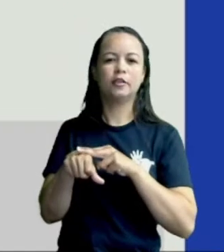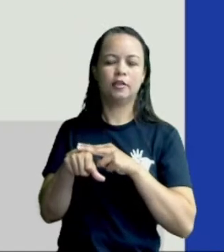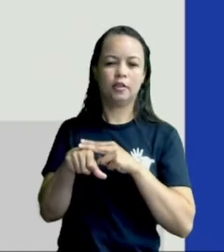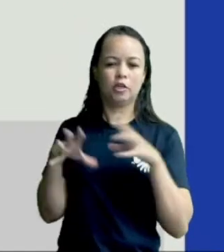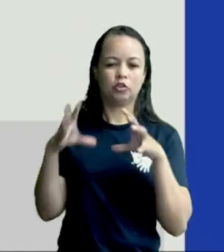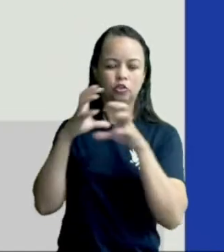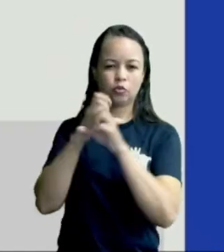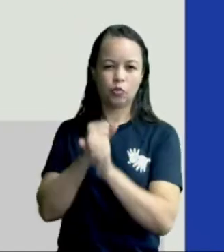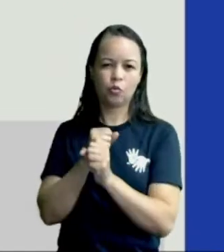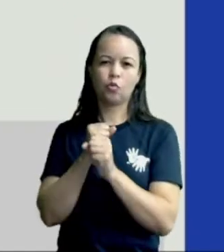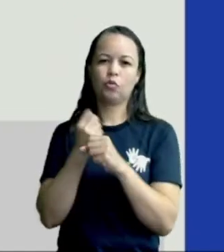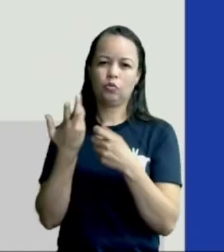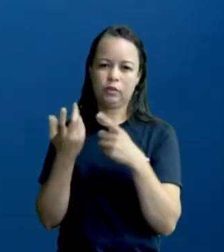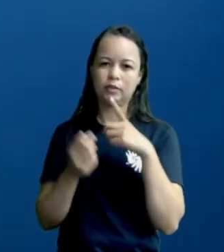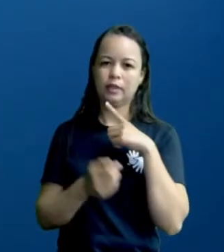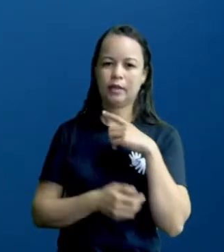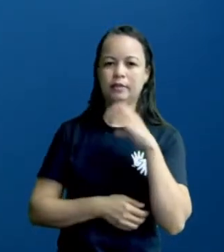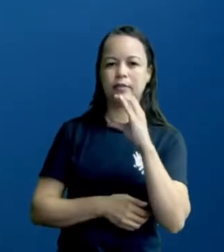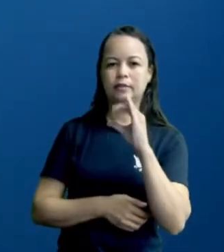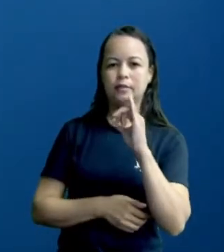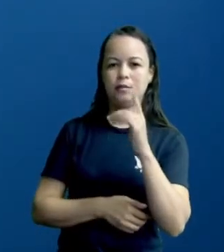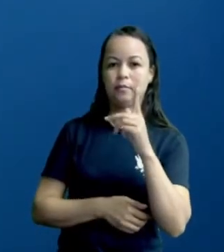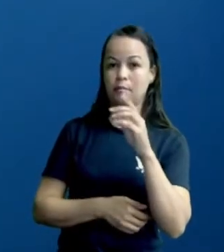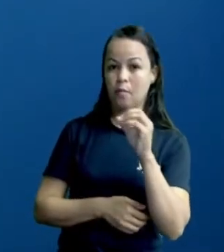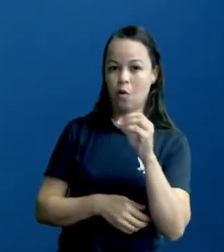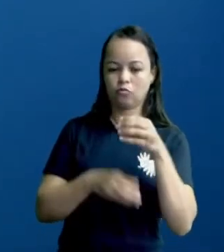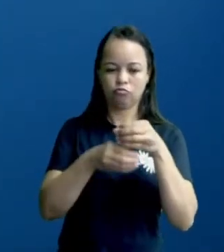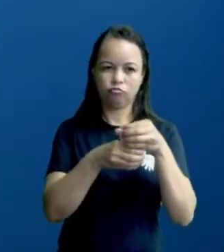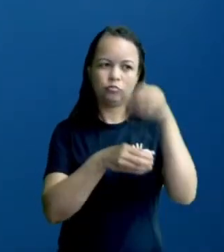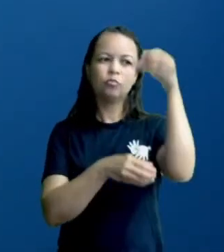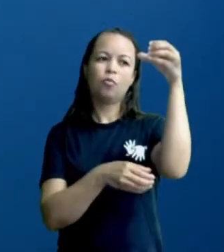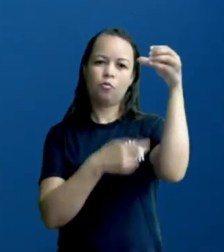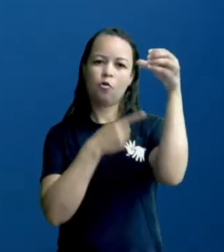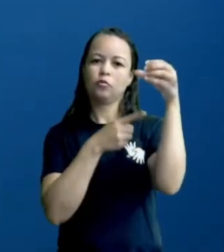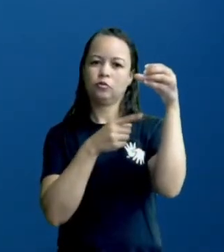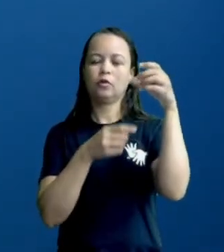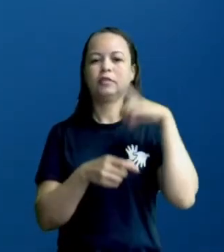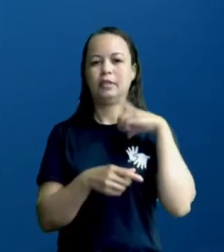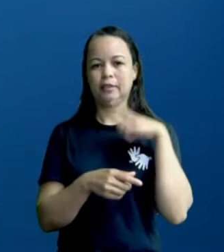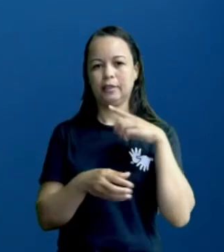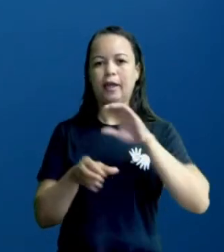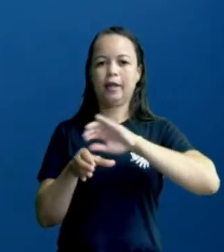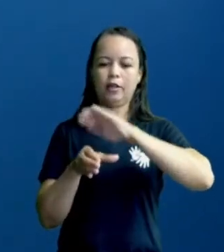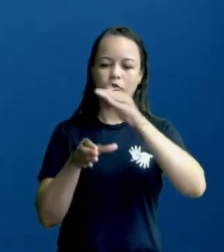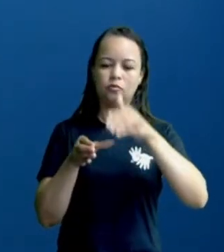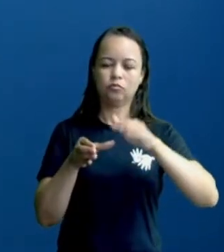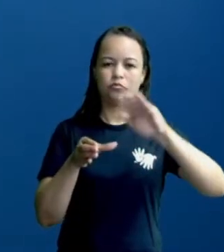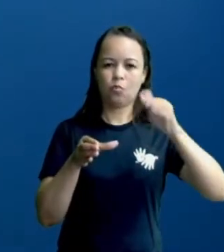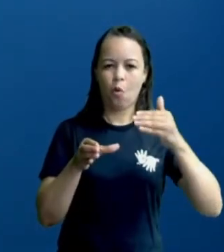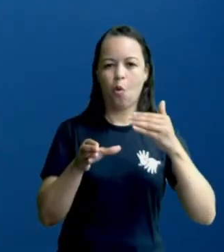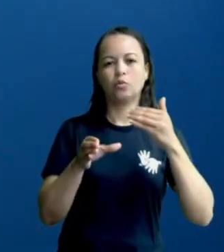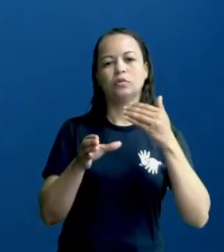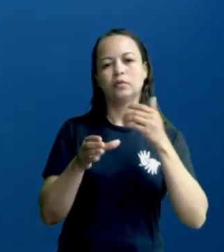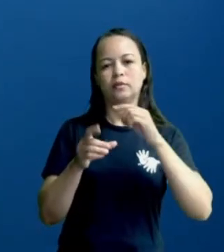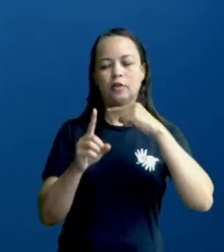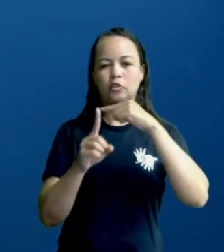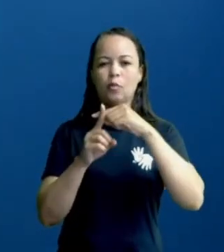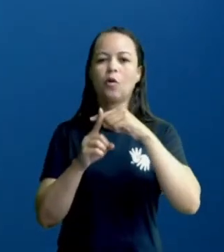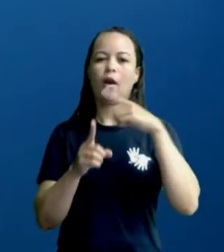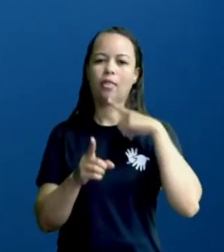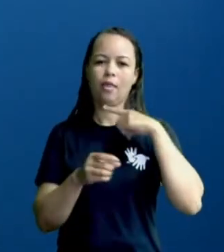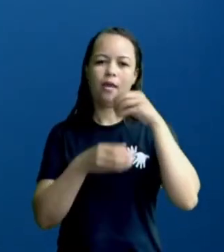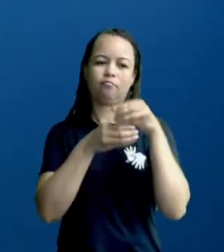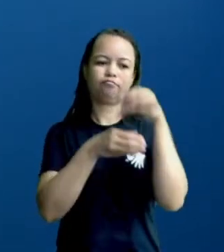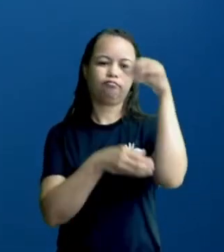em cipós. Não é à toa que a gente tem os bambuzais lá no Monte das Tabocas, tá certo?